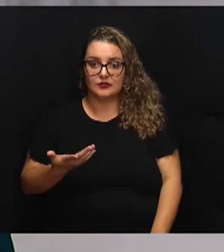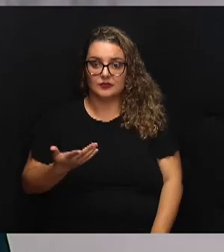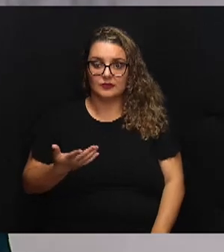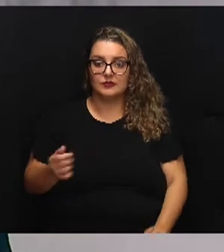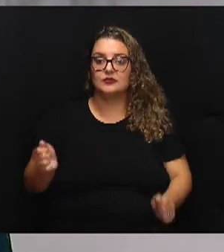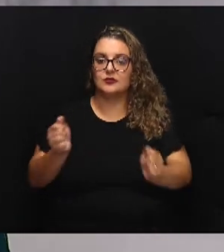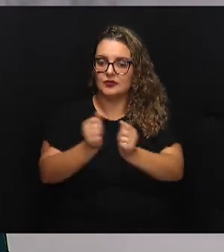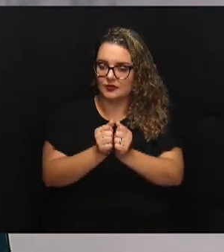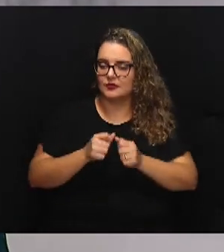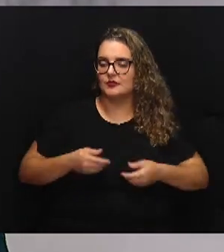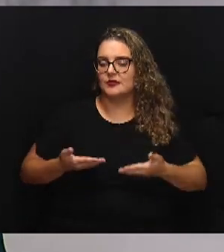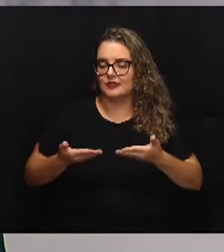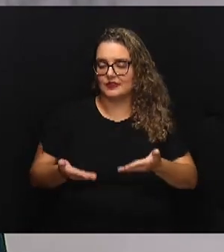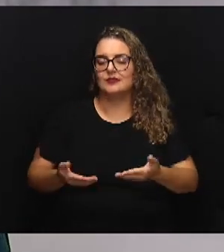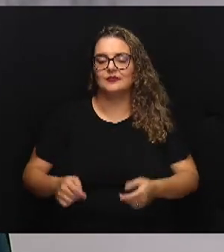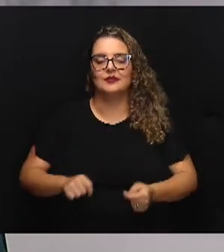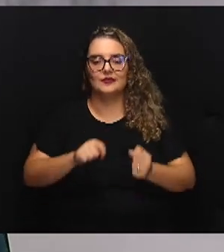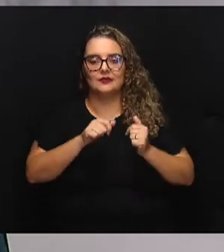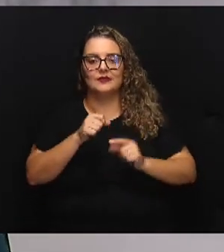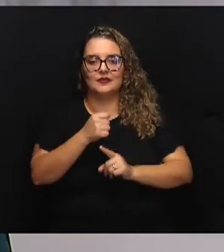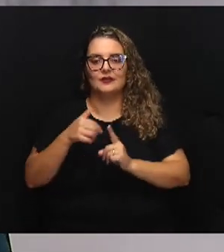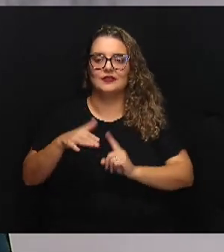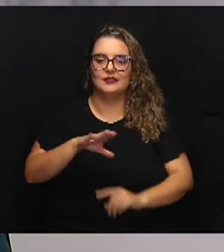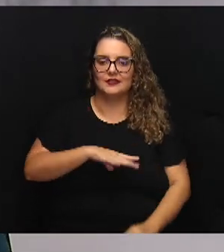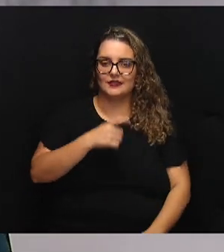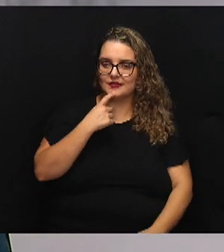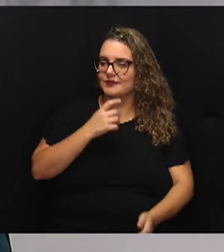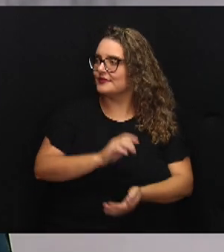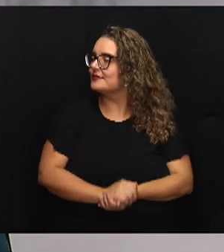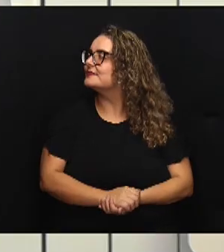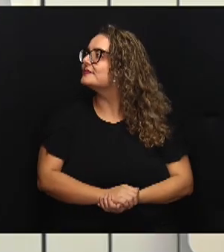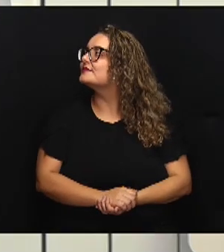conjunto para poder trazer benefícios para a sociedade de Campinas.